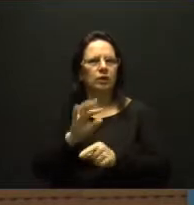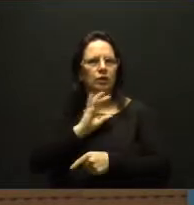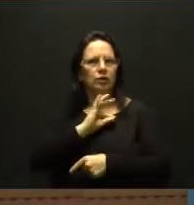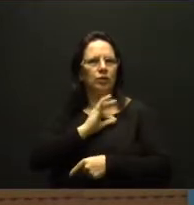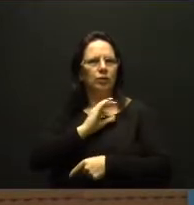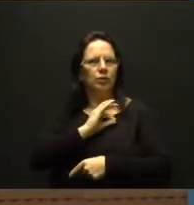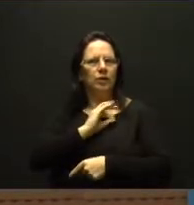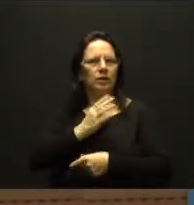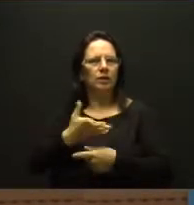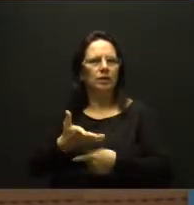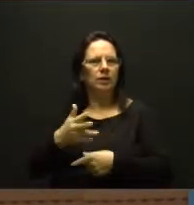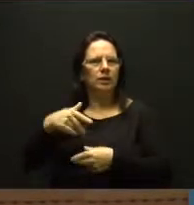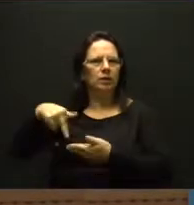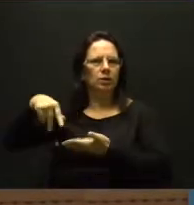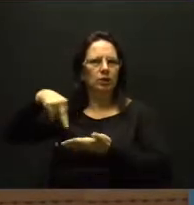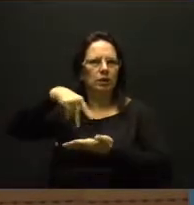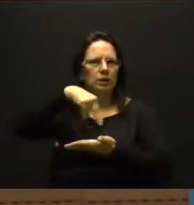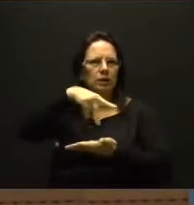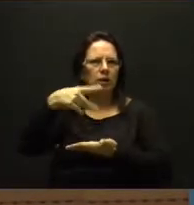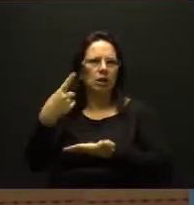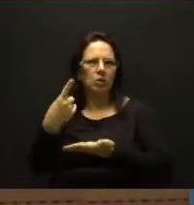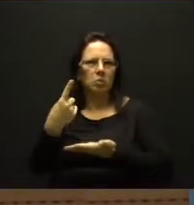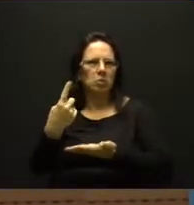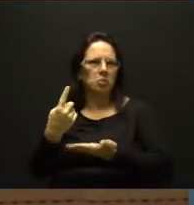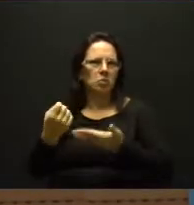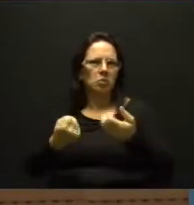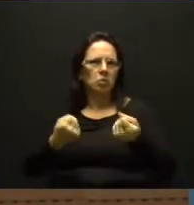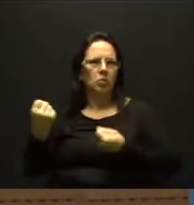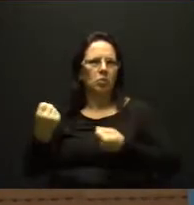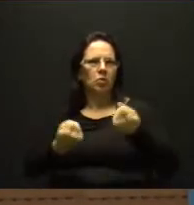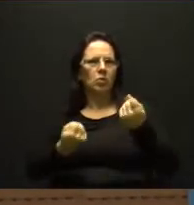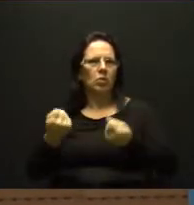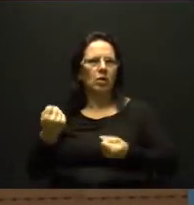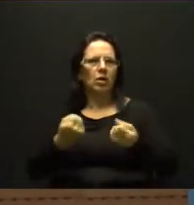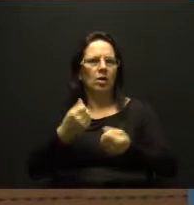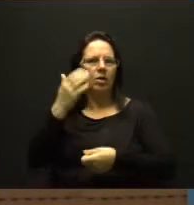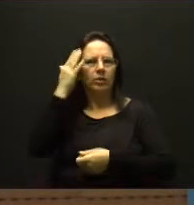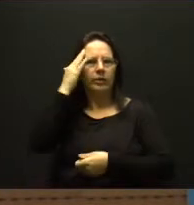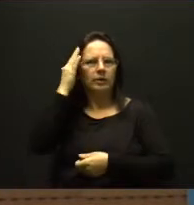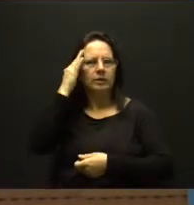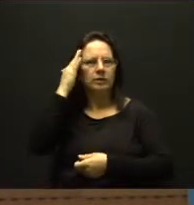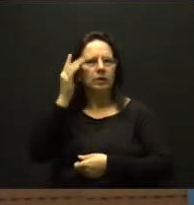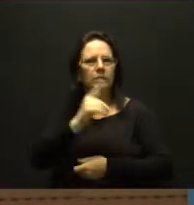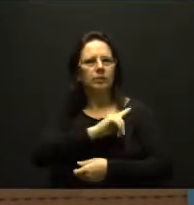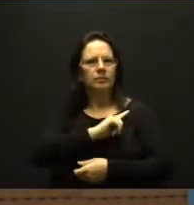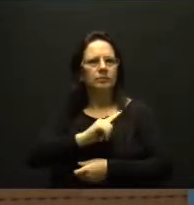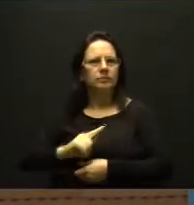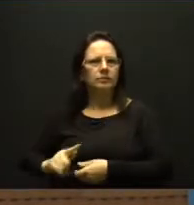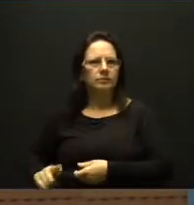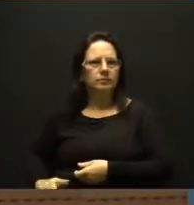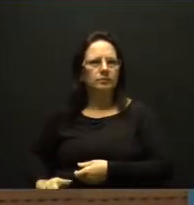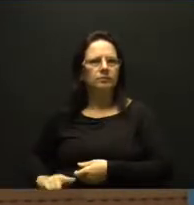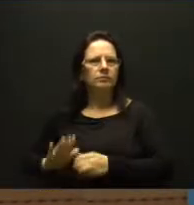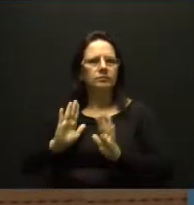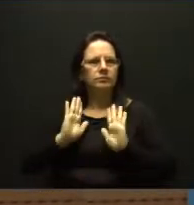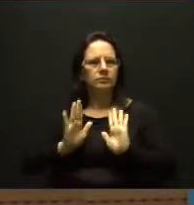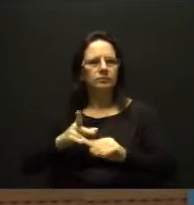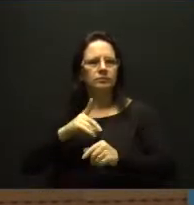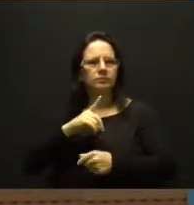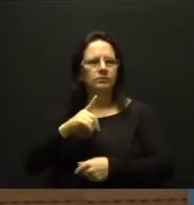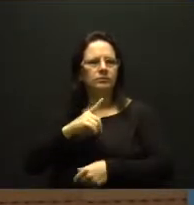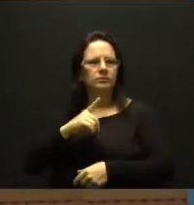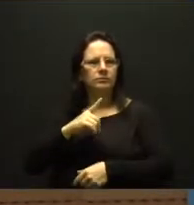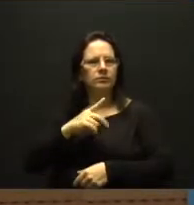militares andando uma viatura só a gente sabe que o o governador já tem já sabe que